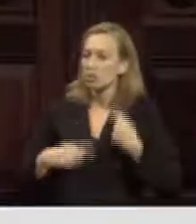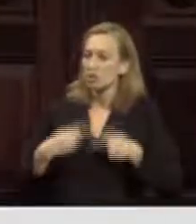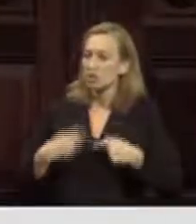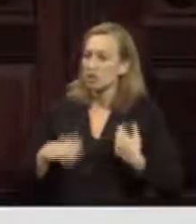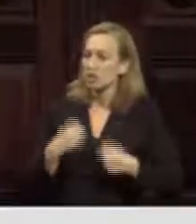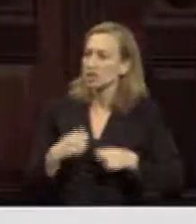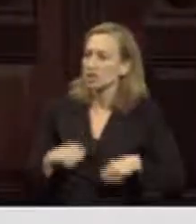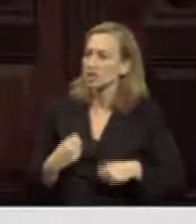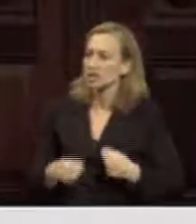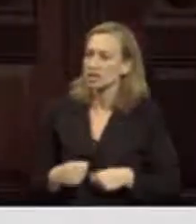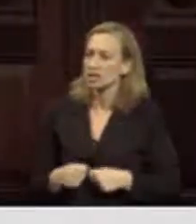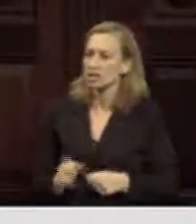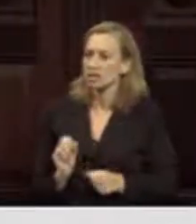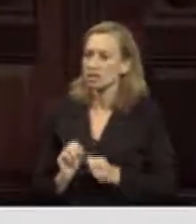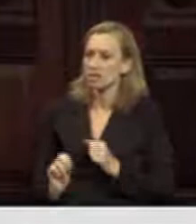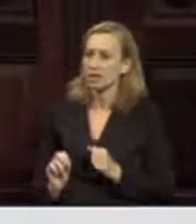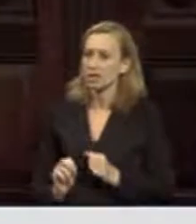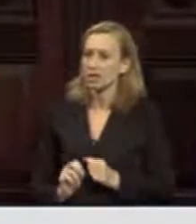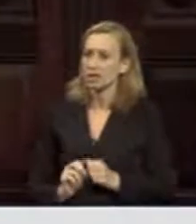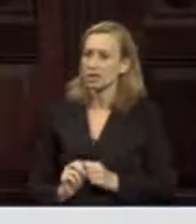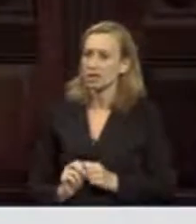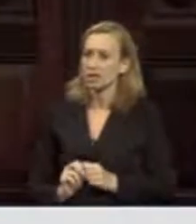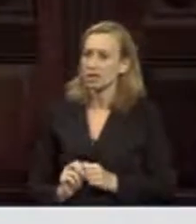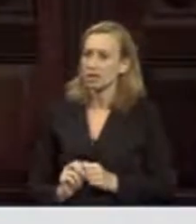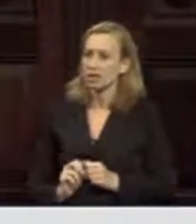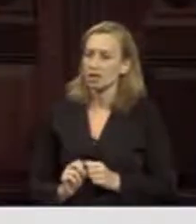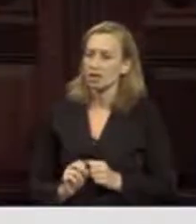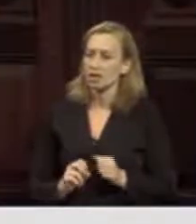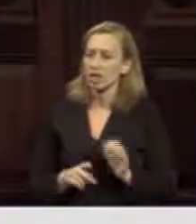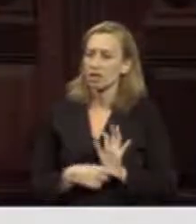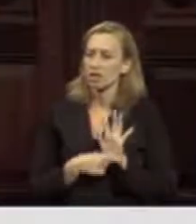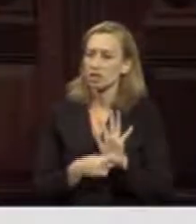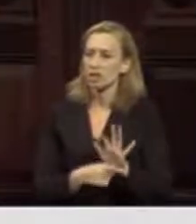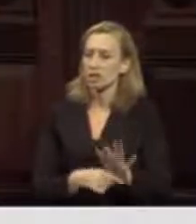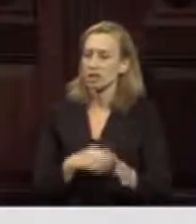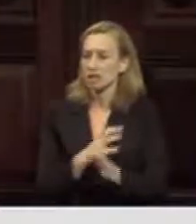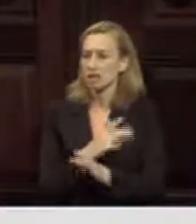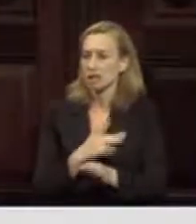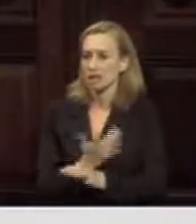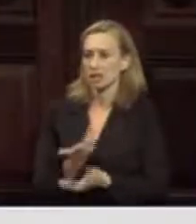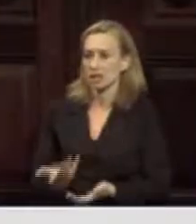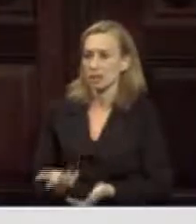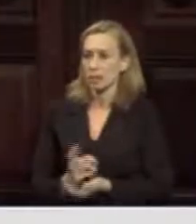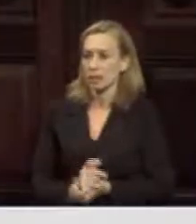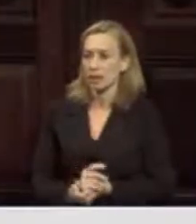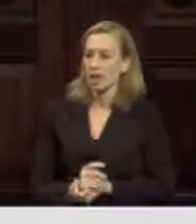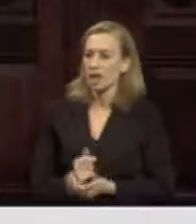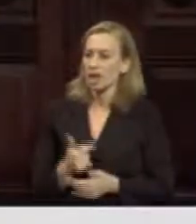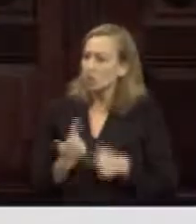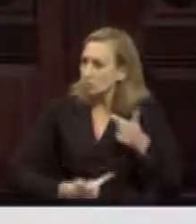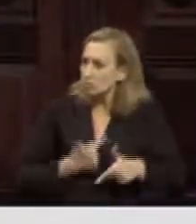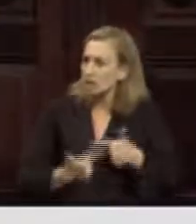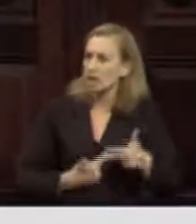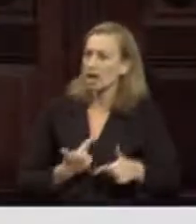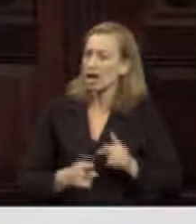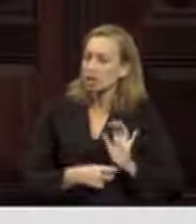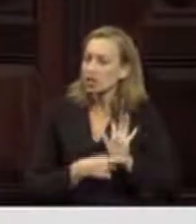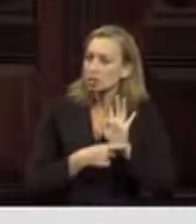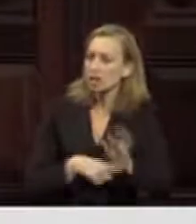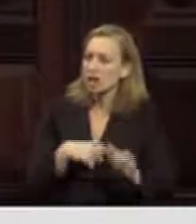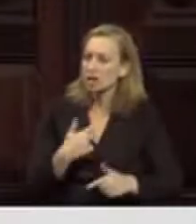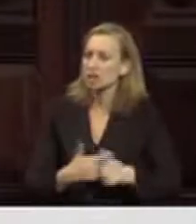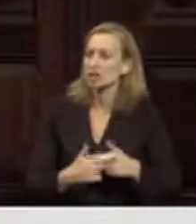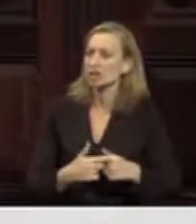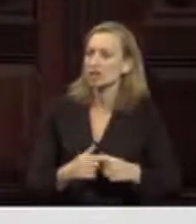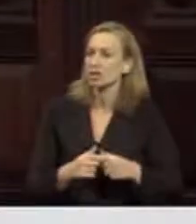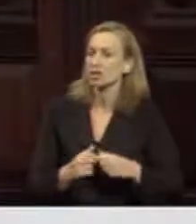realizada abrindo mão dos seus interesses pessoais em favor da própria sociedade. É lutar em favor da sociedade, é fazer